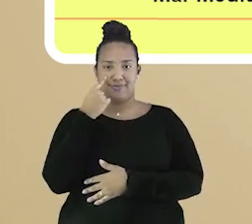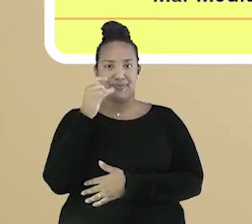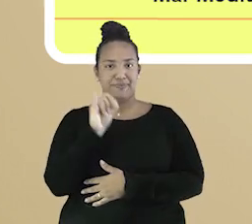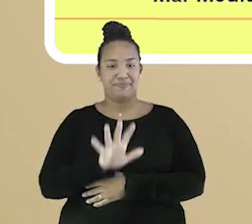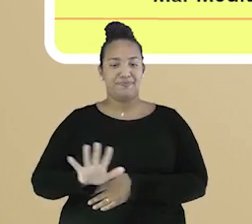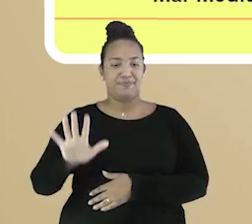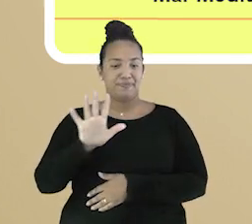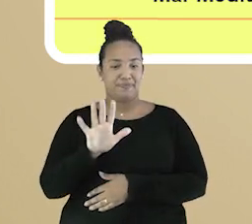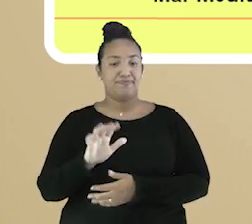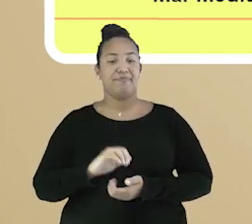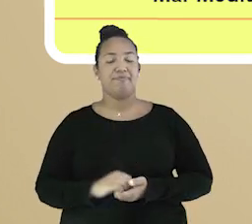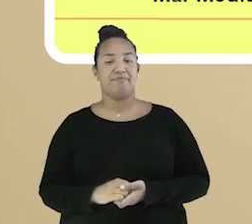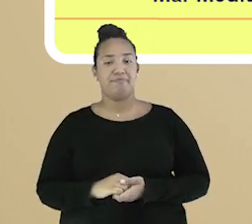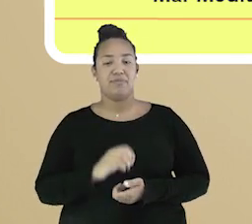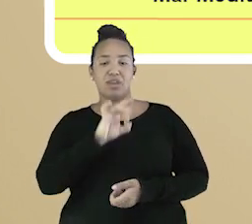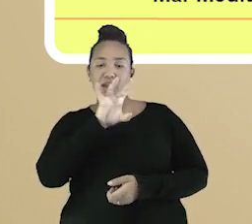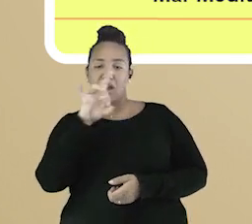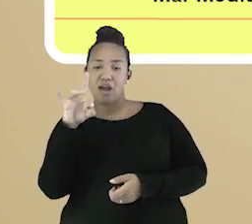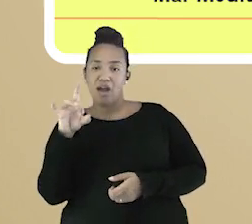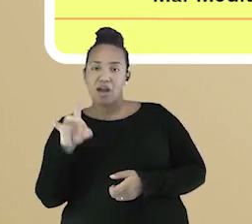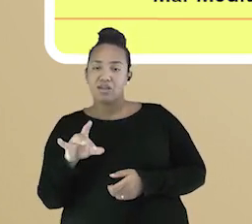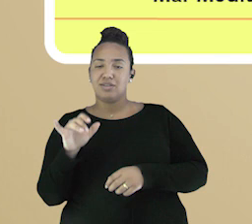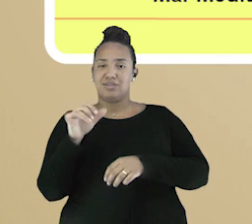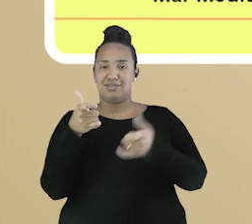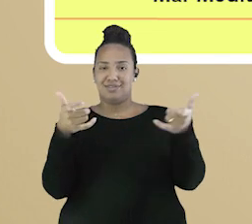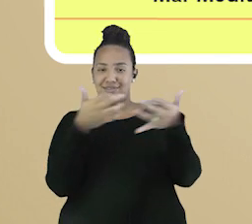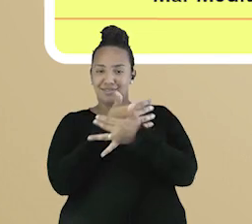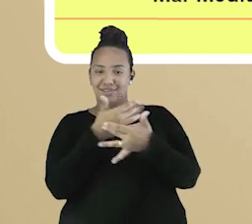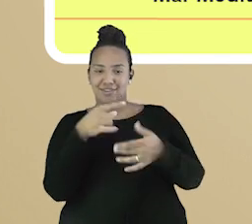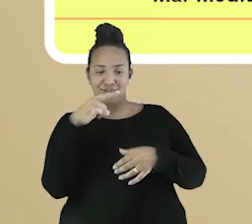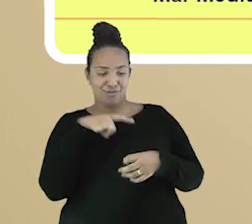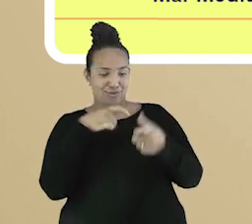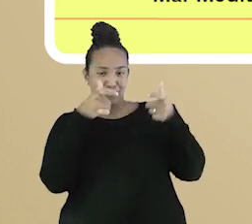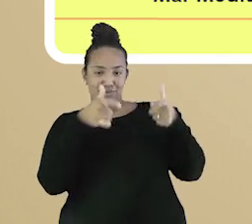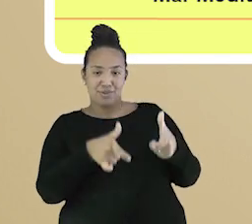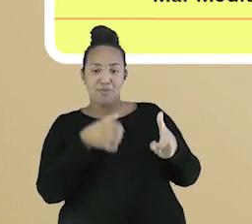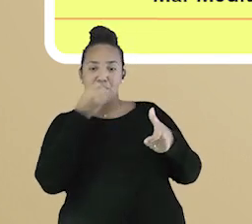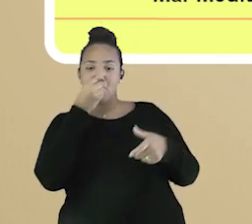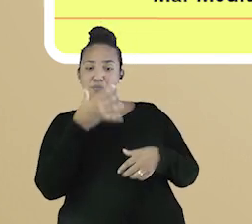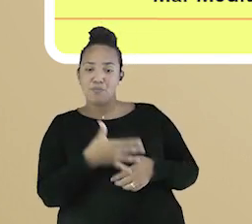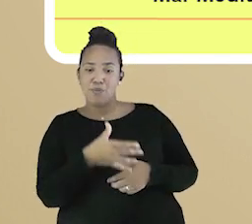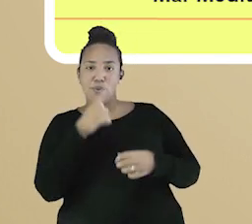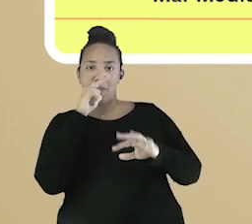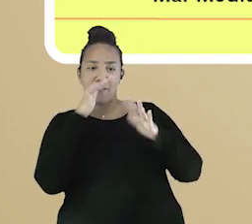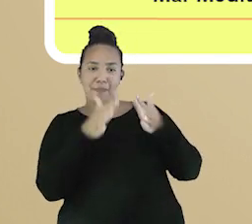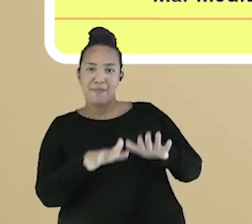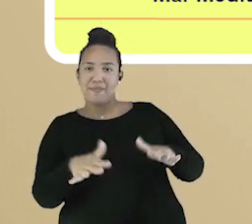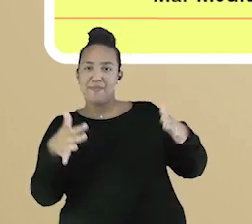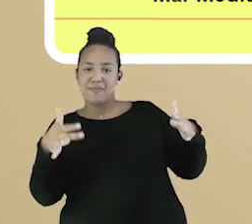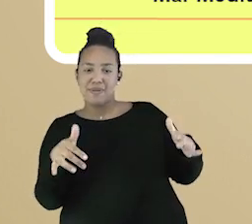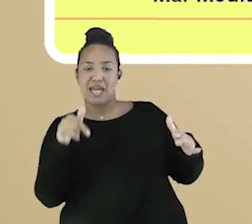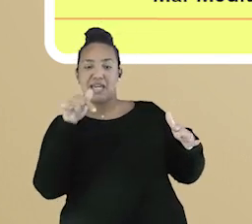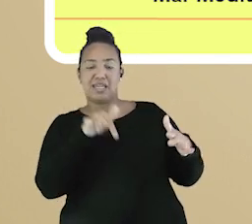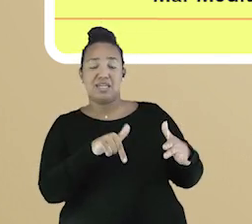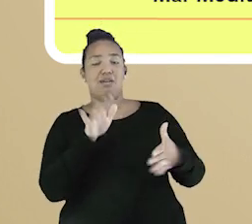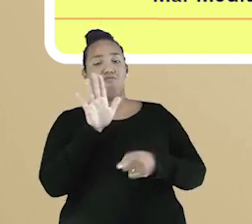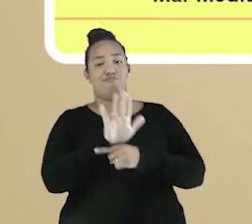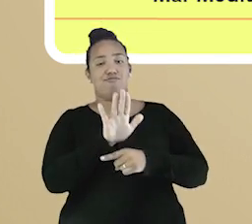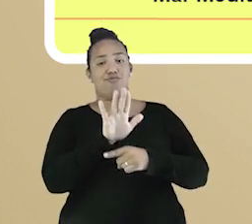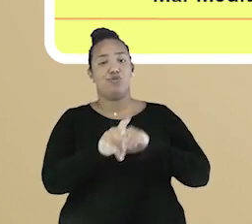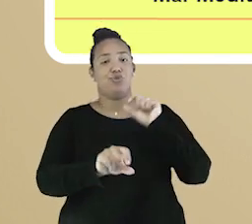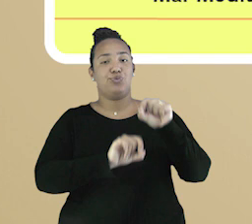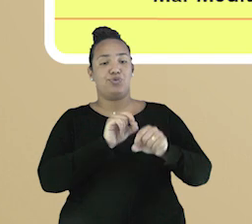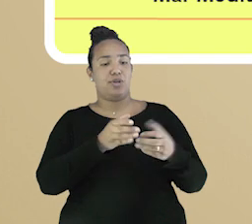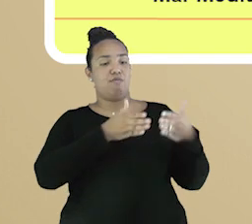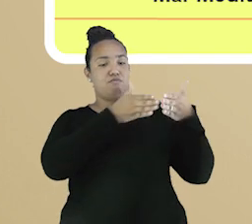Florença, que se beneficiaram da localização estratégica que tinham ali com o mar Mediterrâneo e impulsionou o